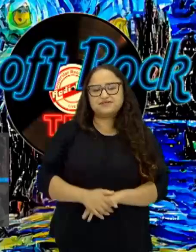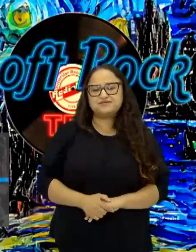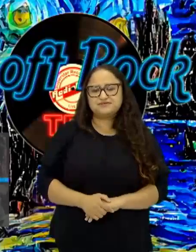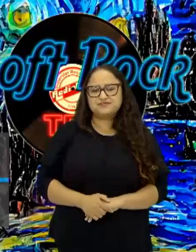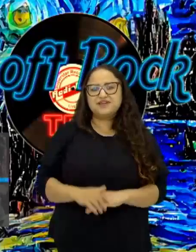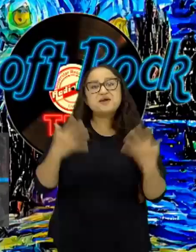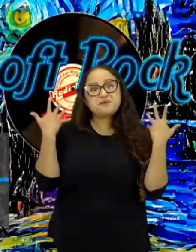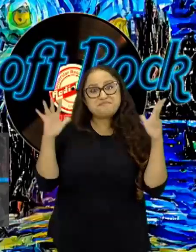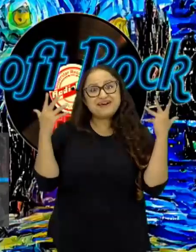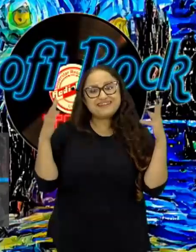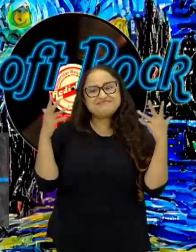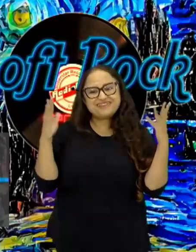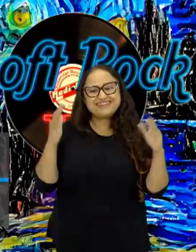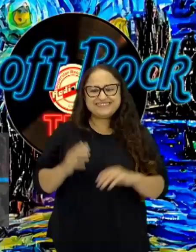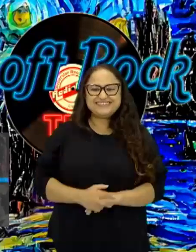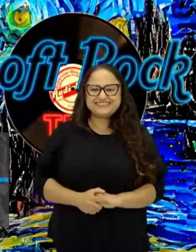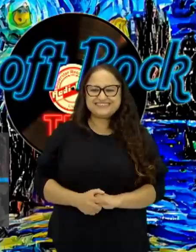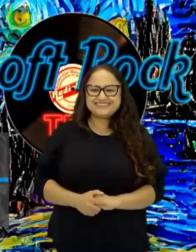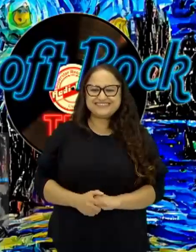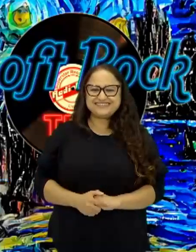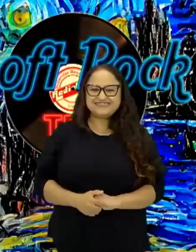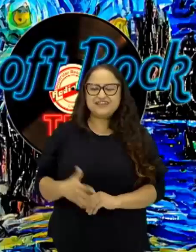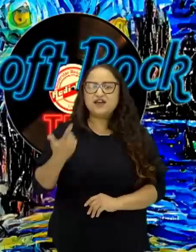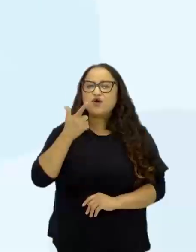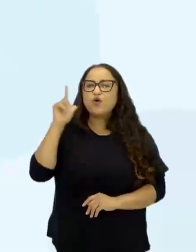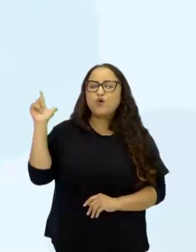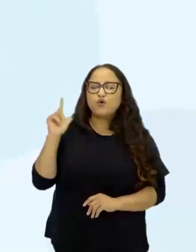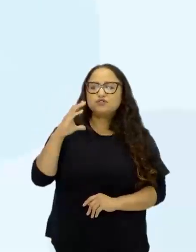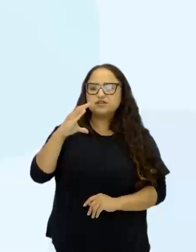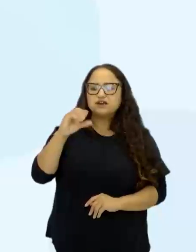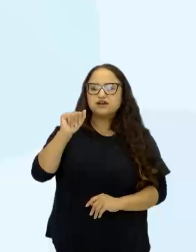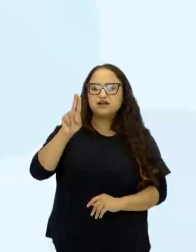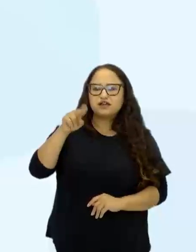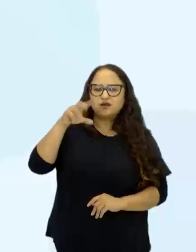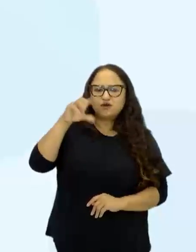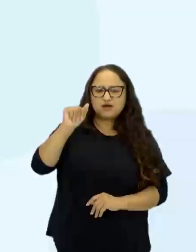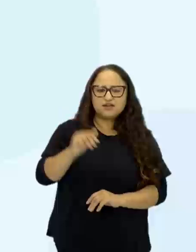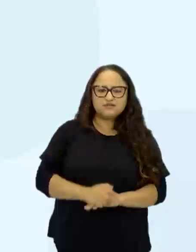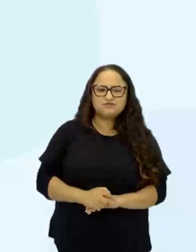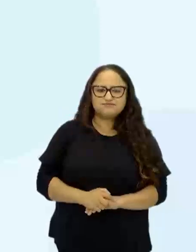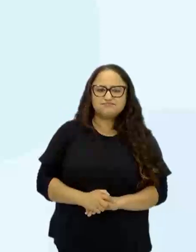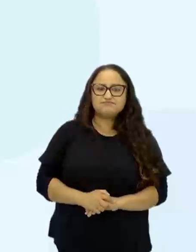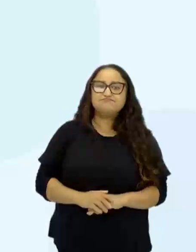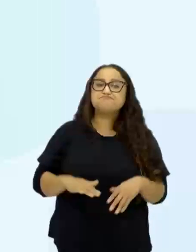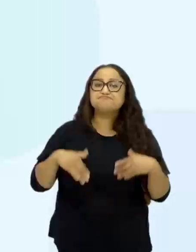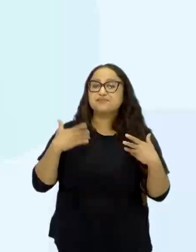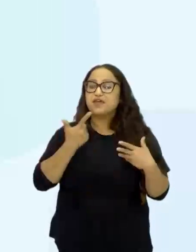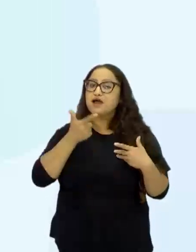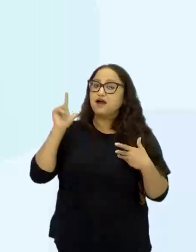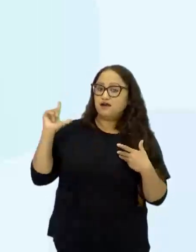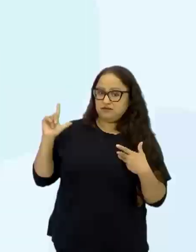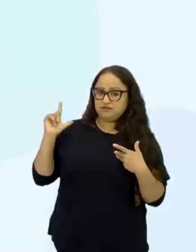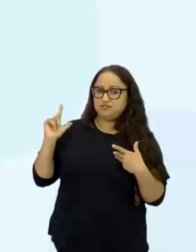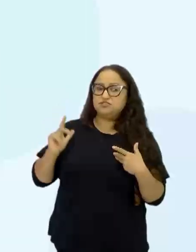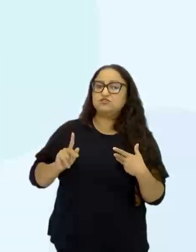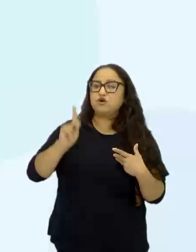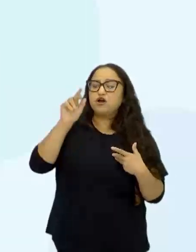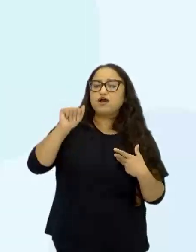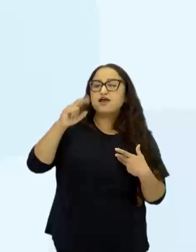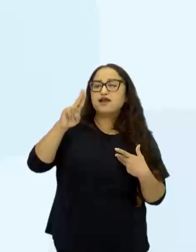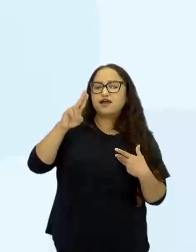parabéns a Beatriz. A próxima é do Cauã. Vamos lá, Cauã. Cauã é o seguinte, antes de vocês rodarem, o